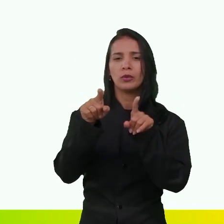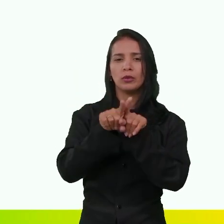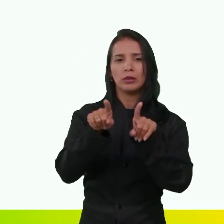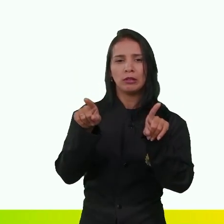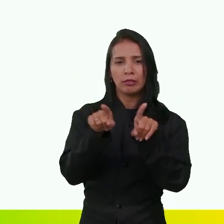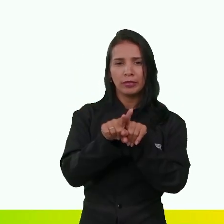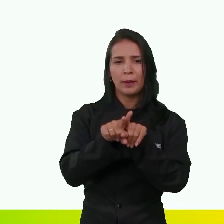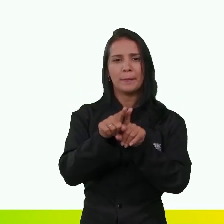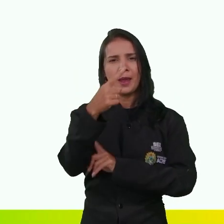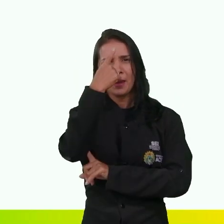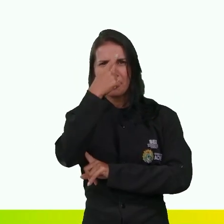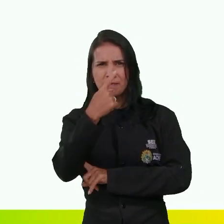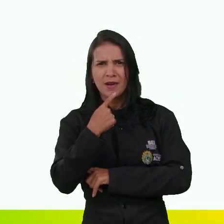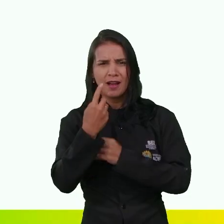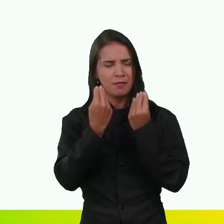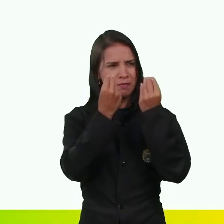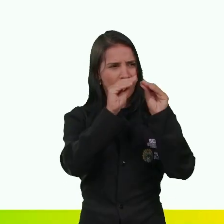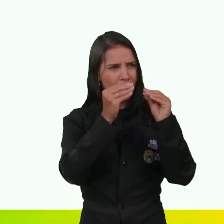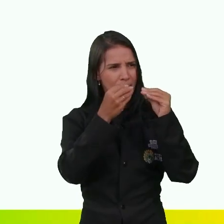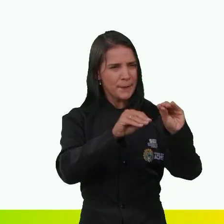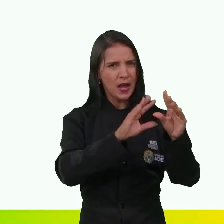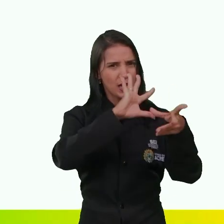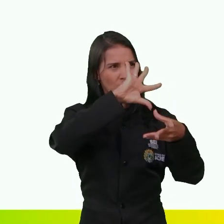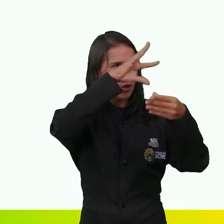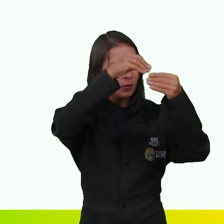mais imagem